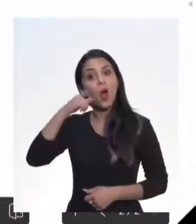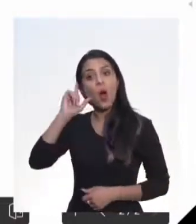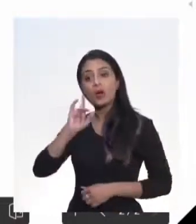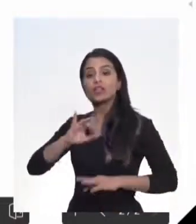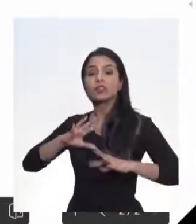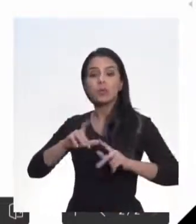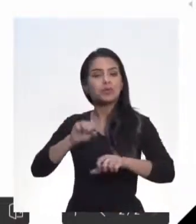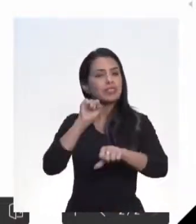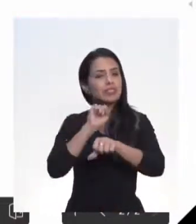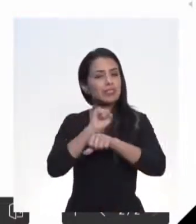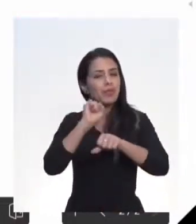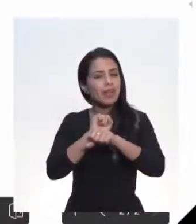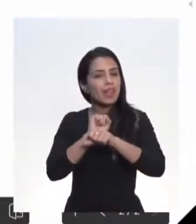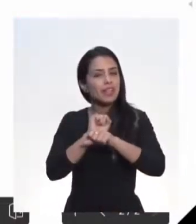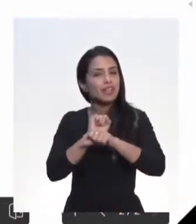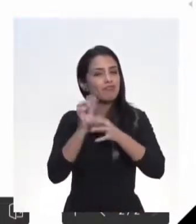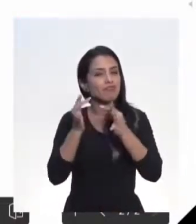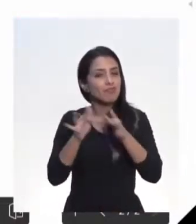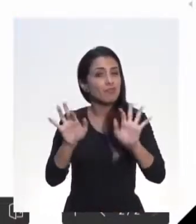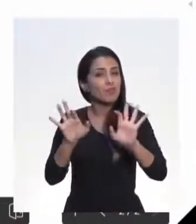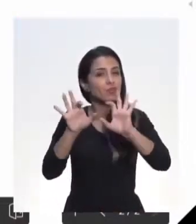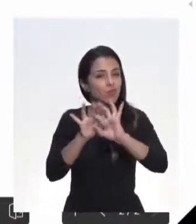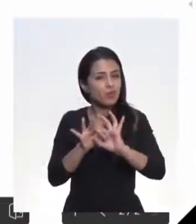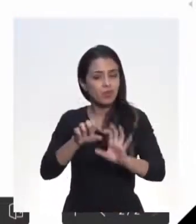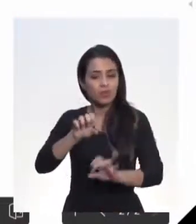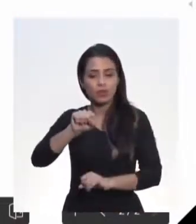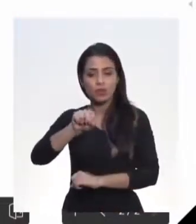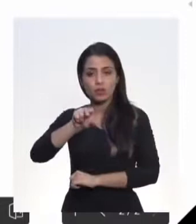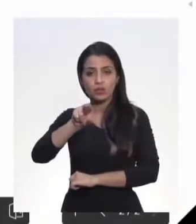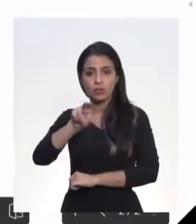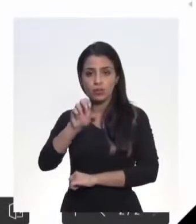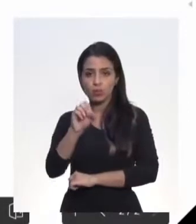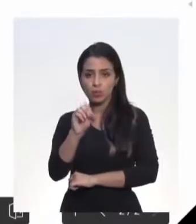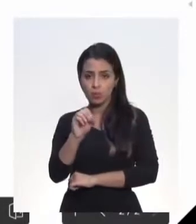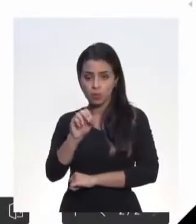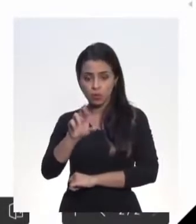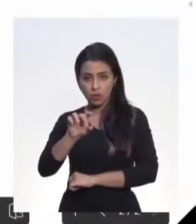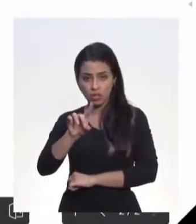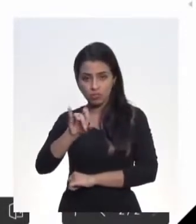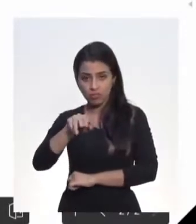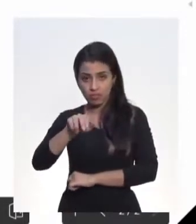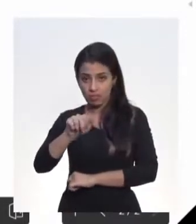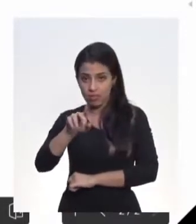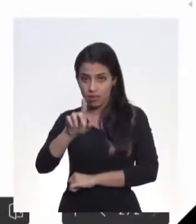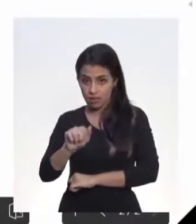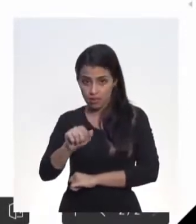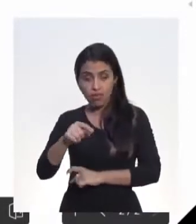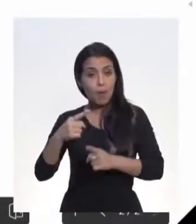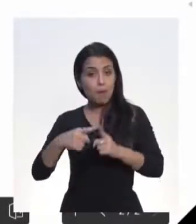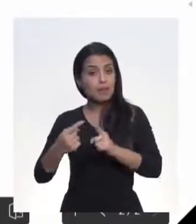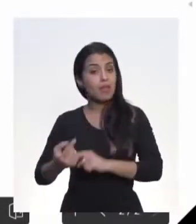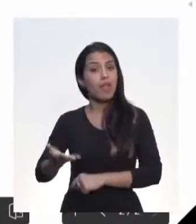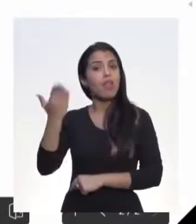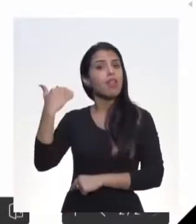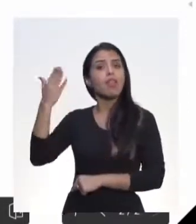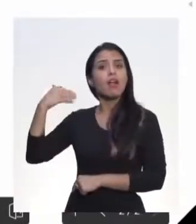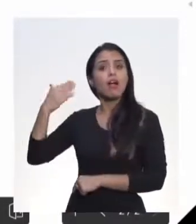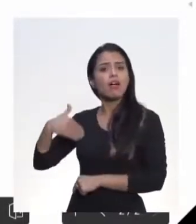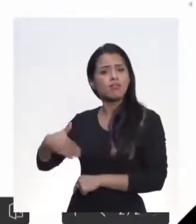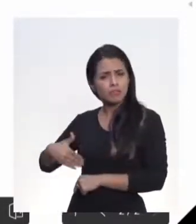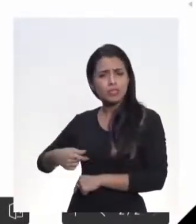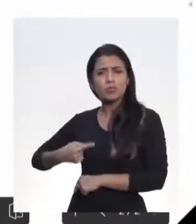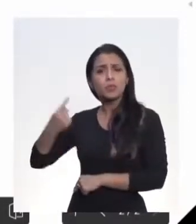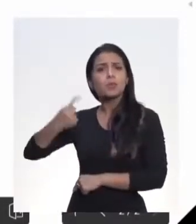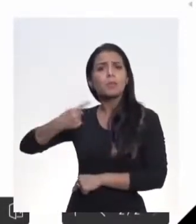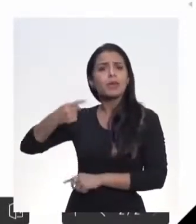loucamente, não é, gente? Porque trabalharam as subordinadas aí desde o 2º bimestre. E aí, ó, vários colocando aqui pra